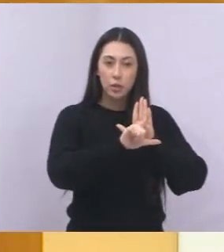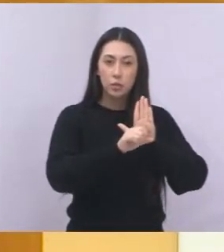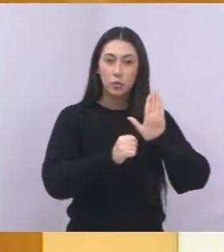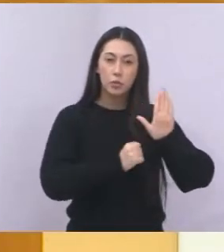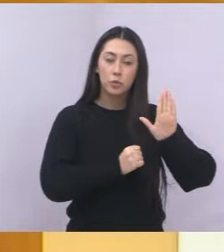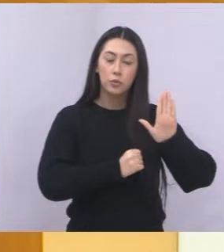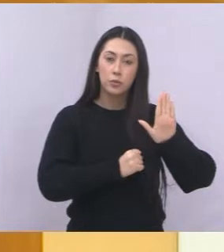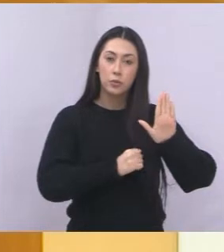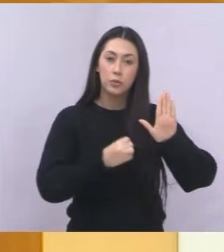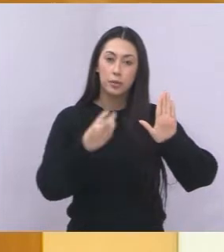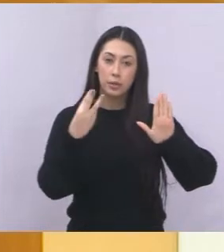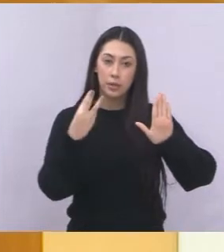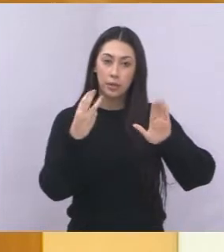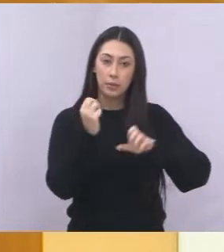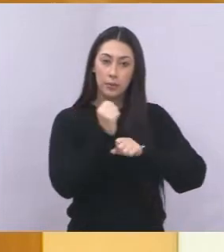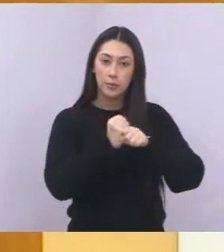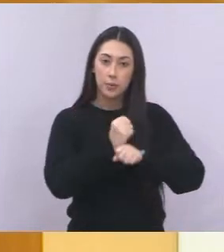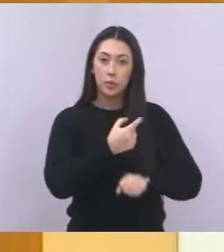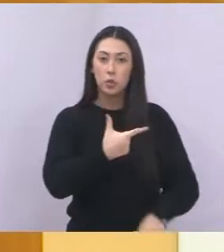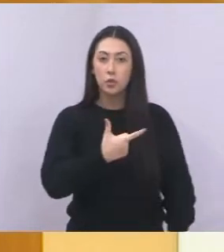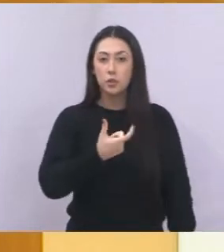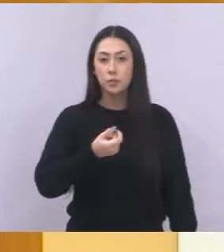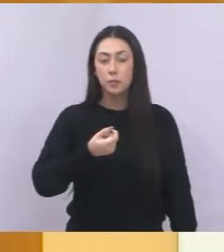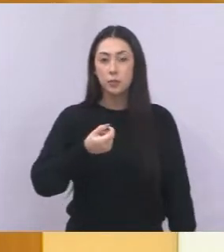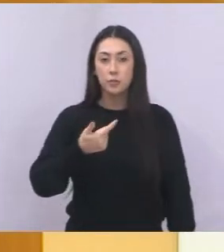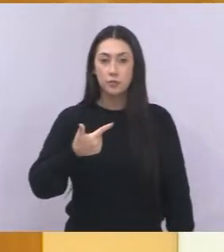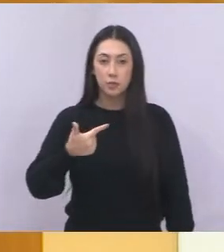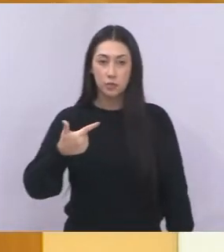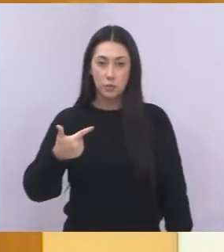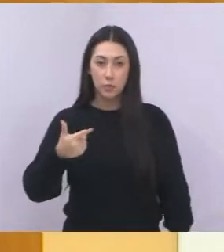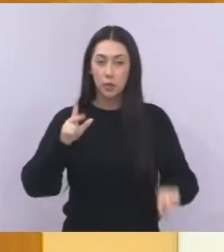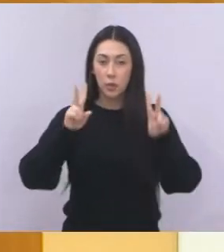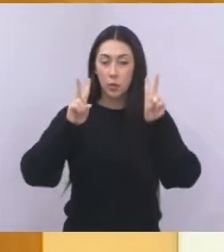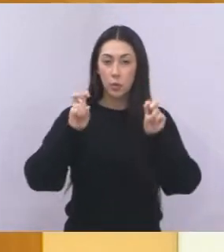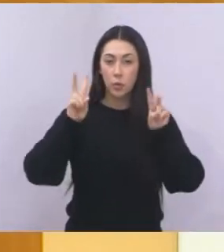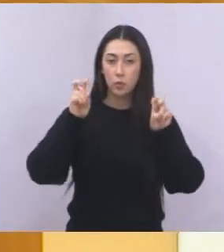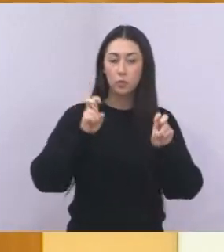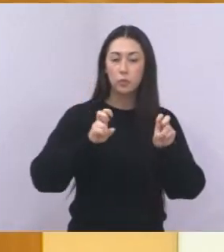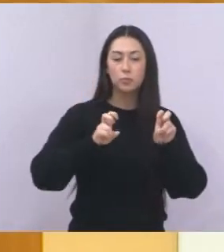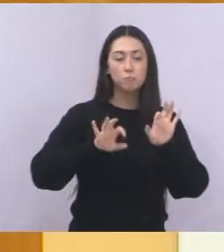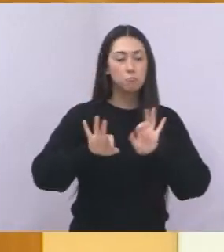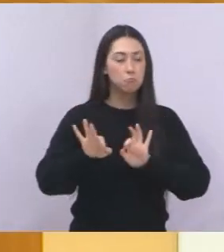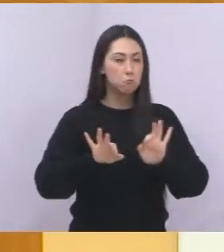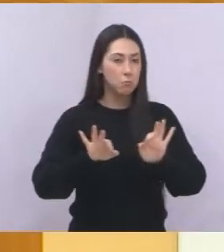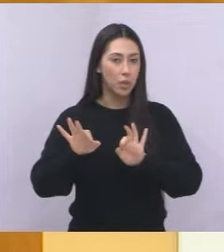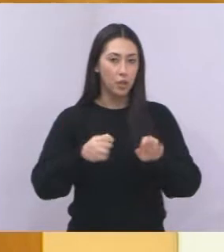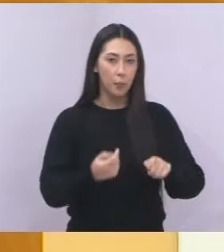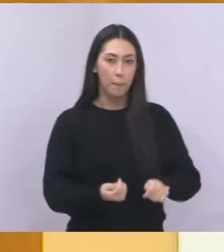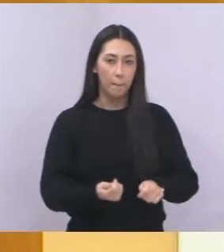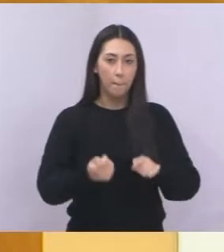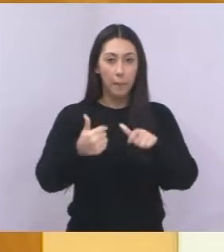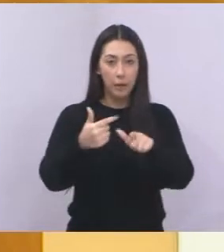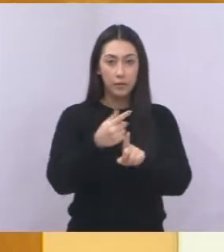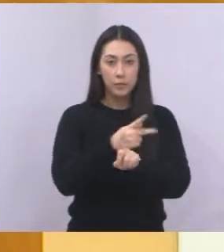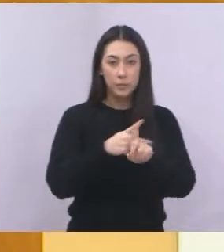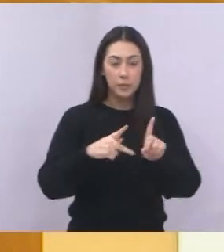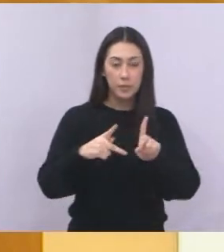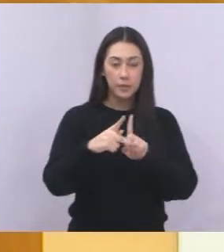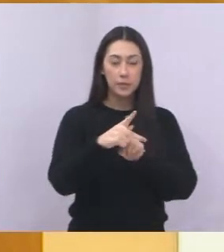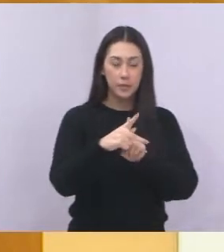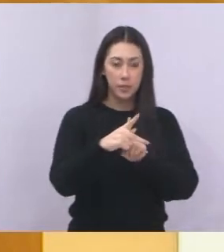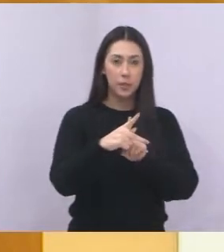número 03/22, que dispõe sobre o plano de benefícios do regime próprio de previdência social,